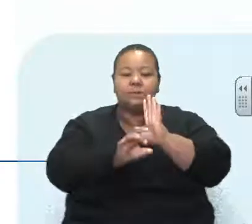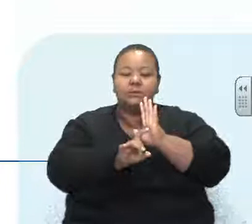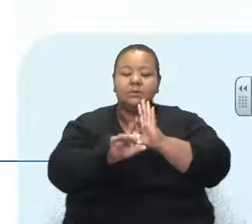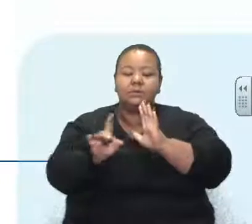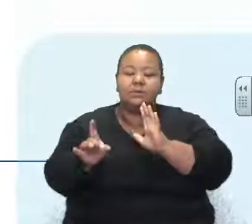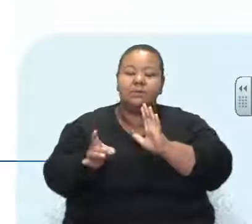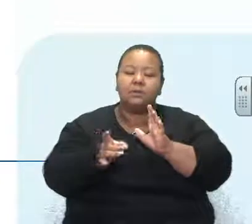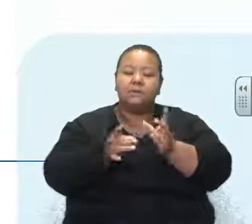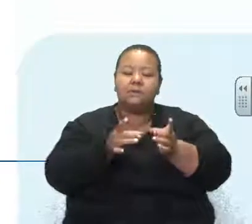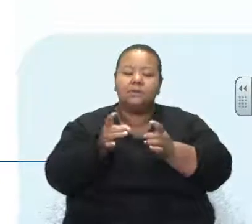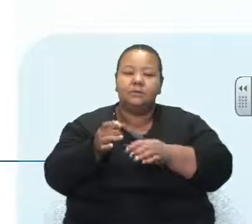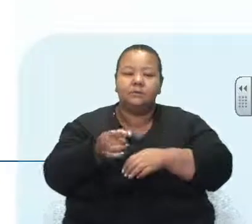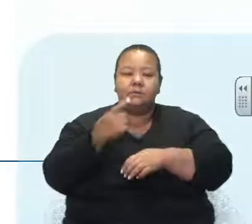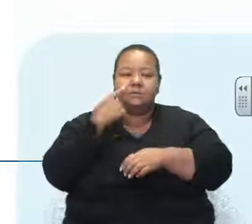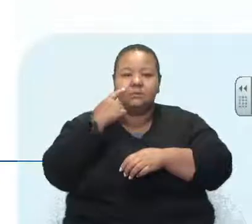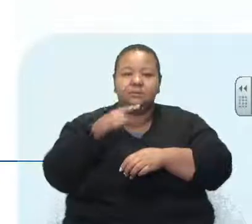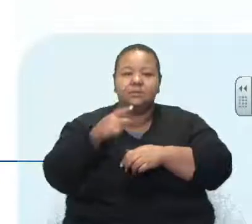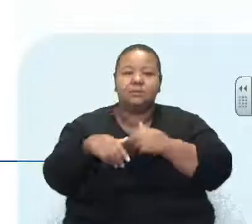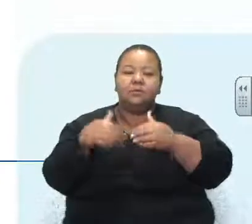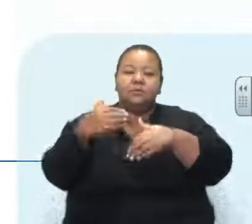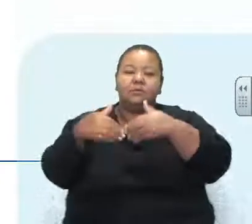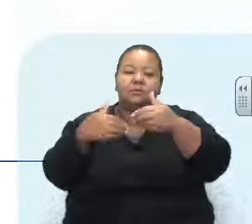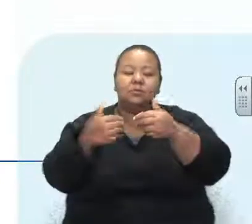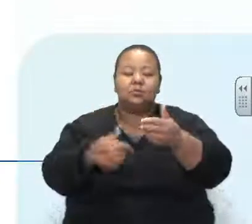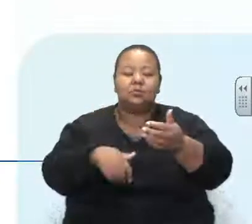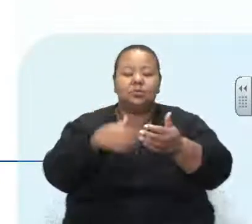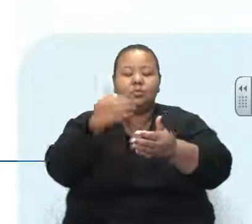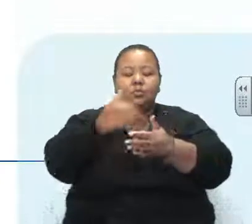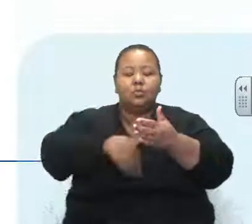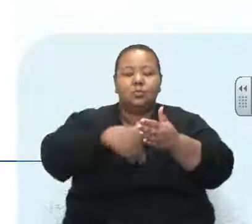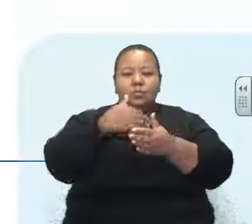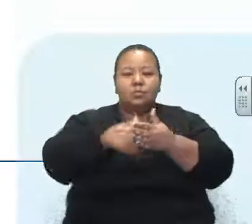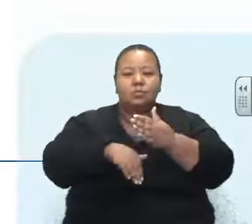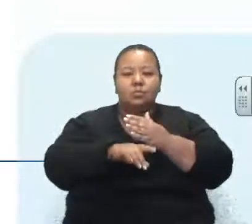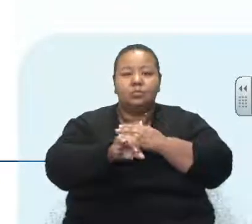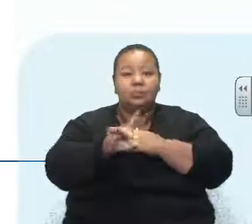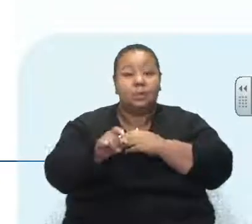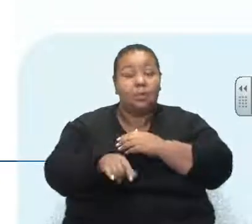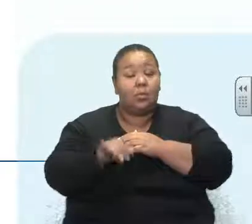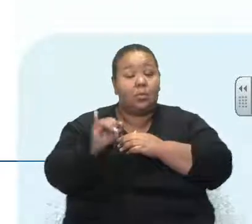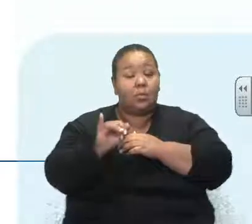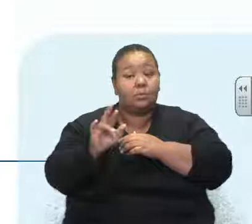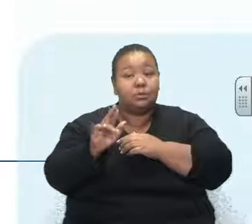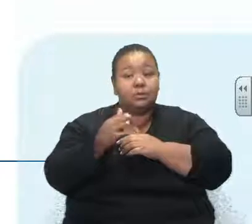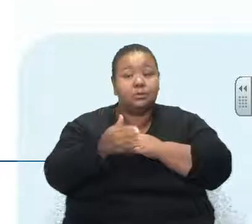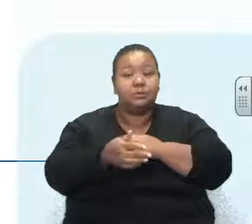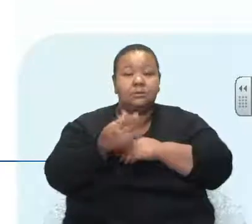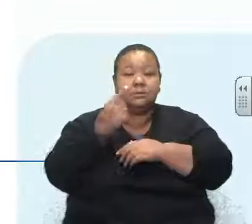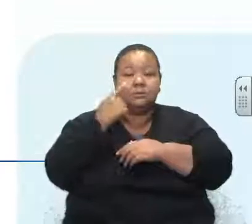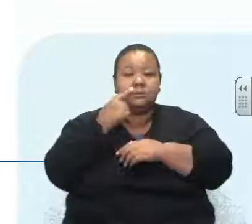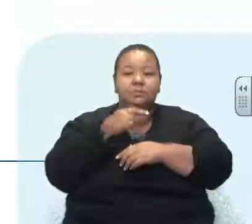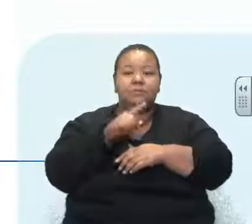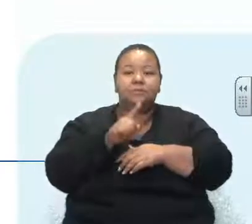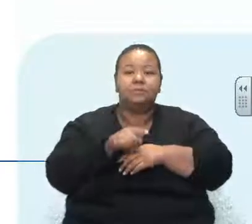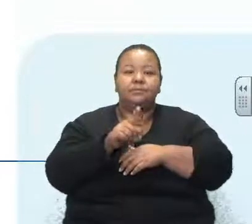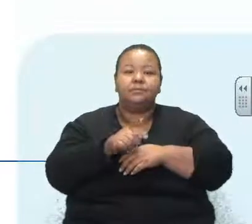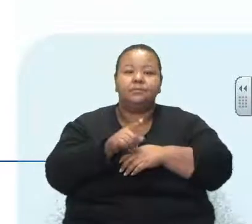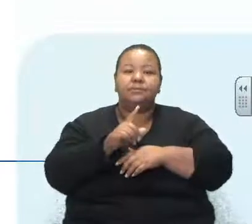resta após todos os custos de despesa terem sido abatidos, agora exceto o imposto de renda. Minha margem